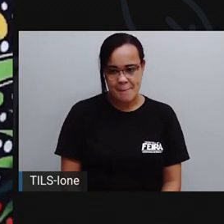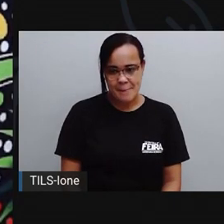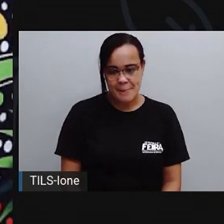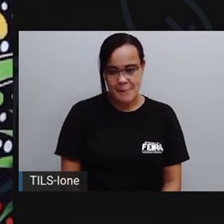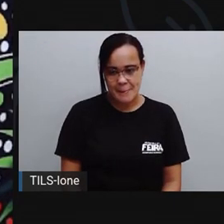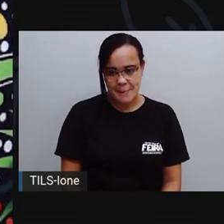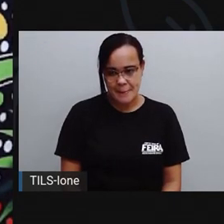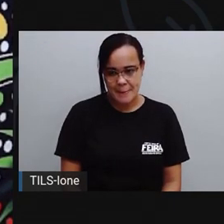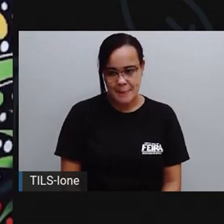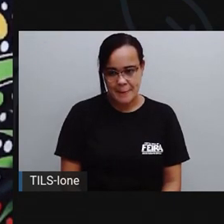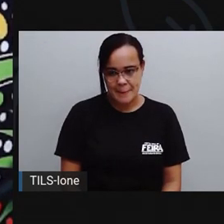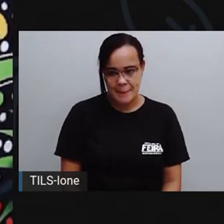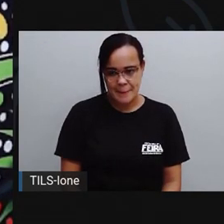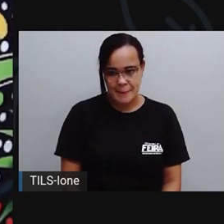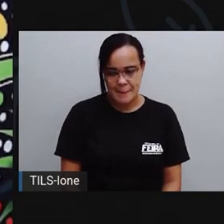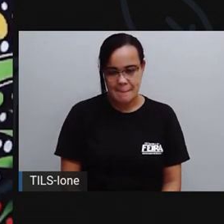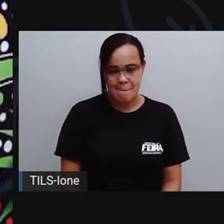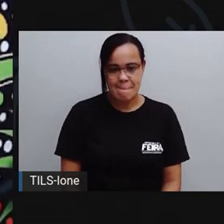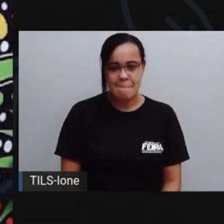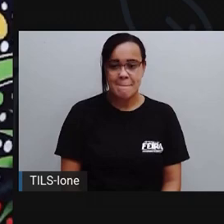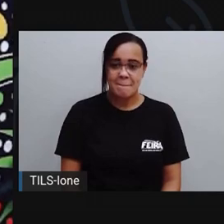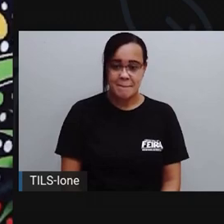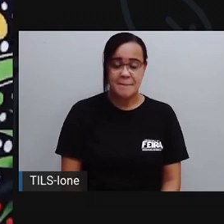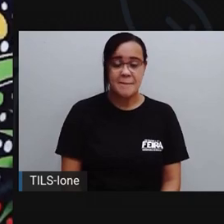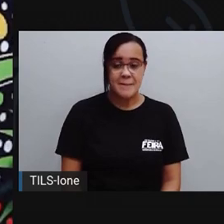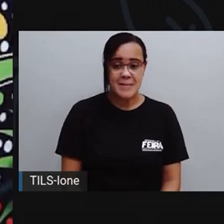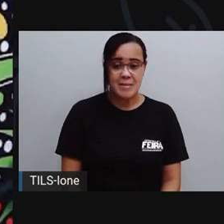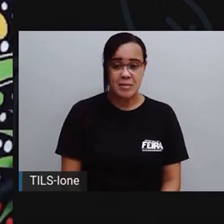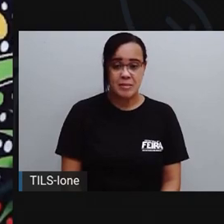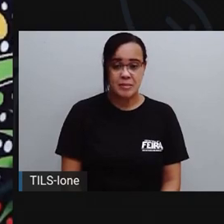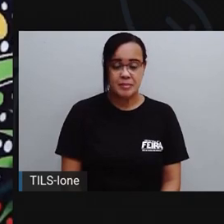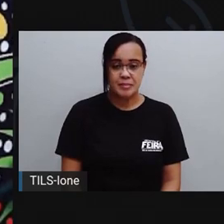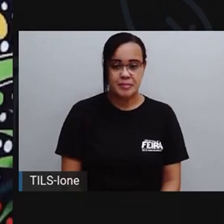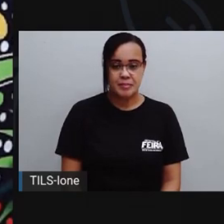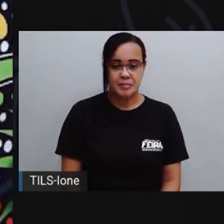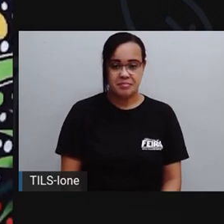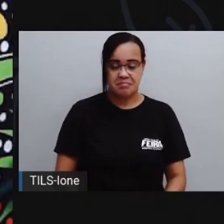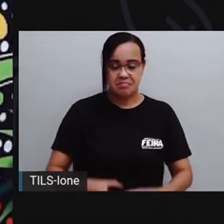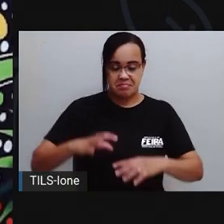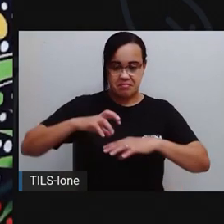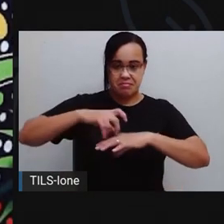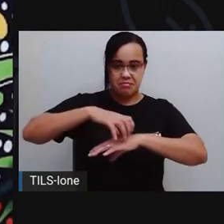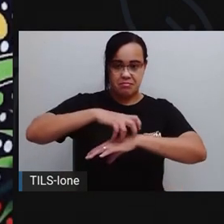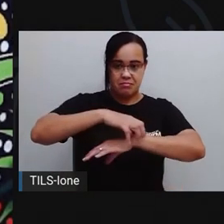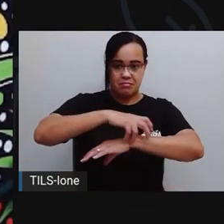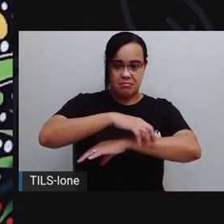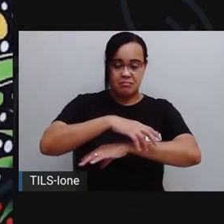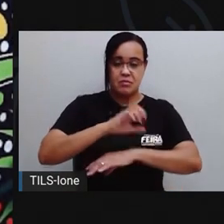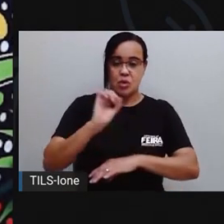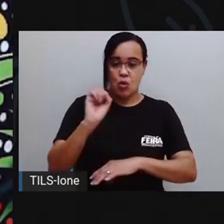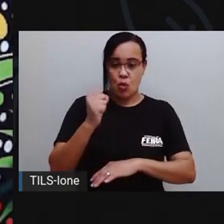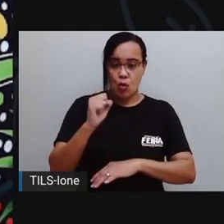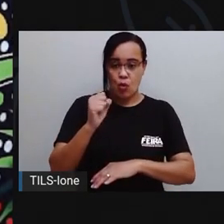Lembrando, né, que a aranha tem quatro patas, ou oito patas.